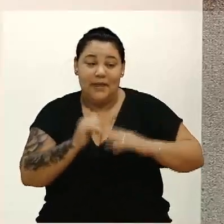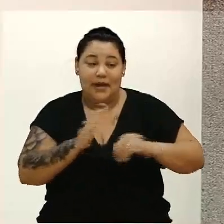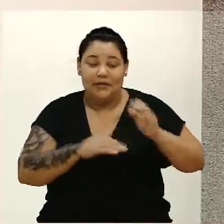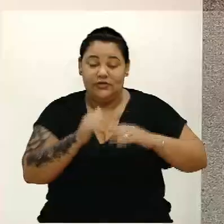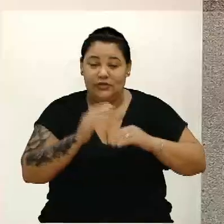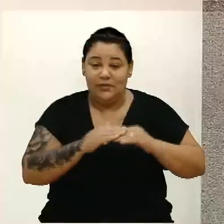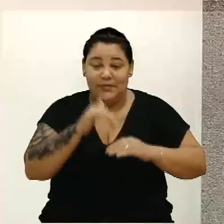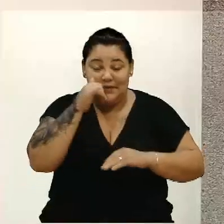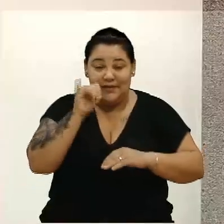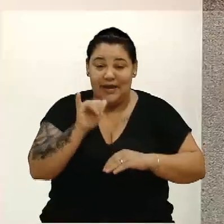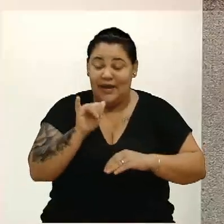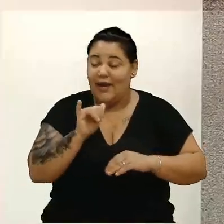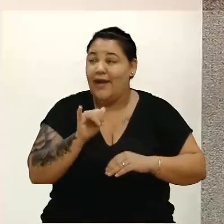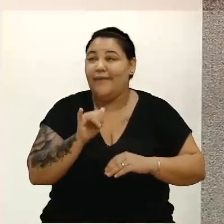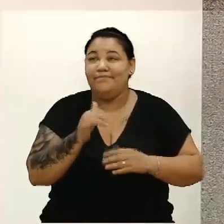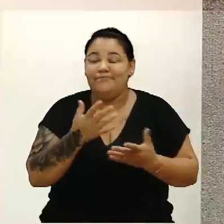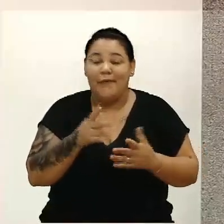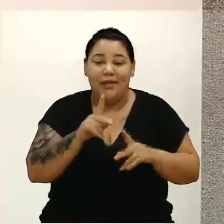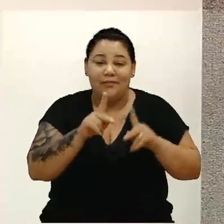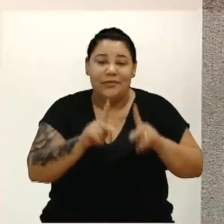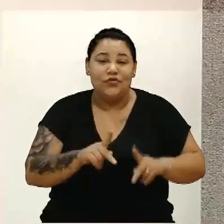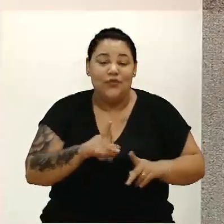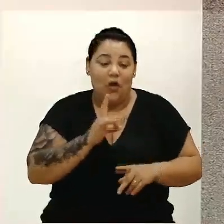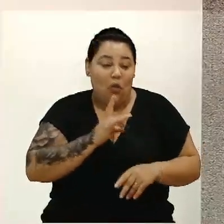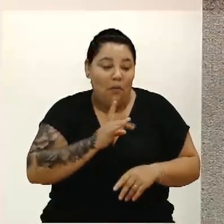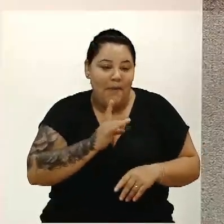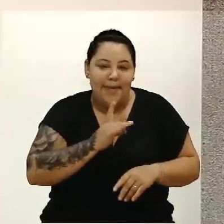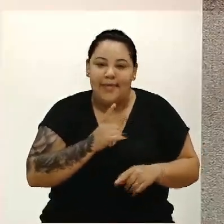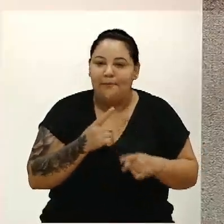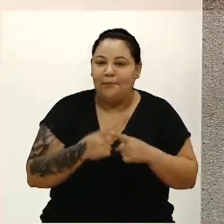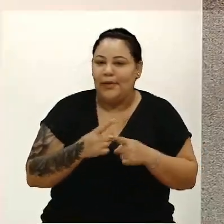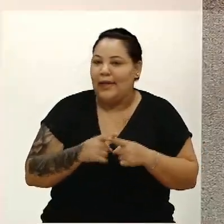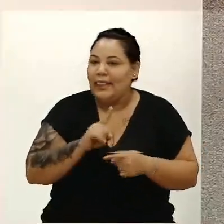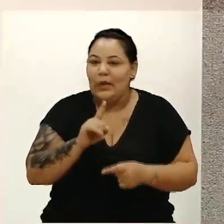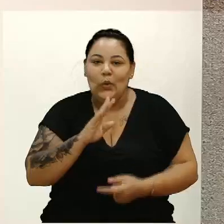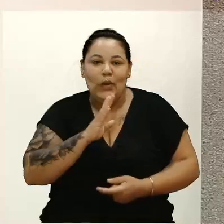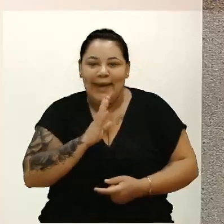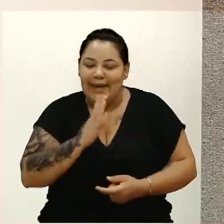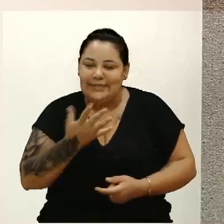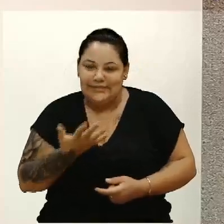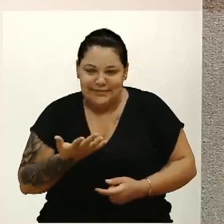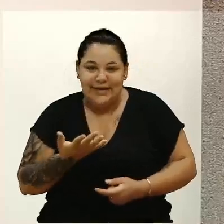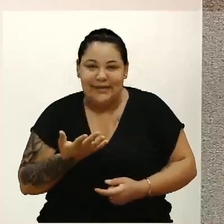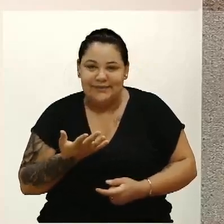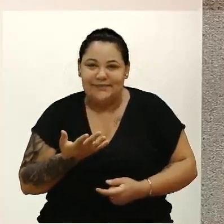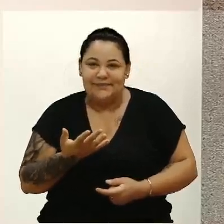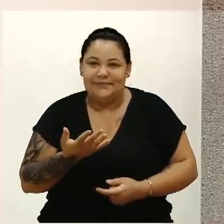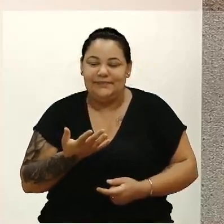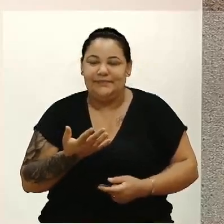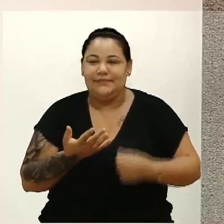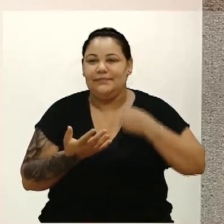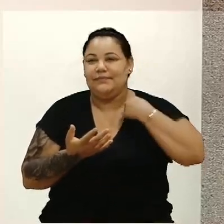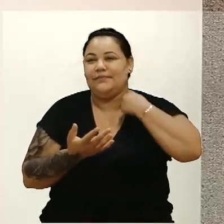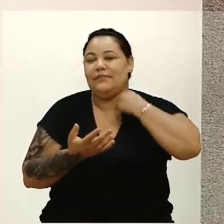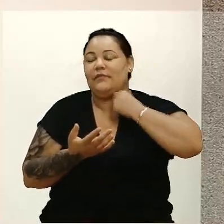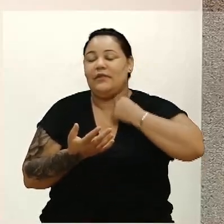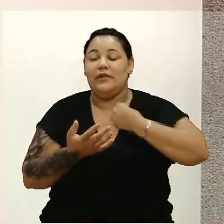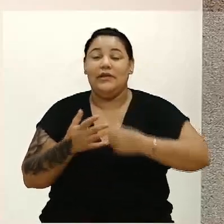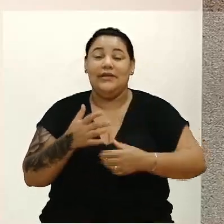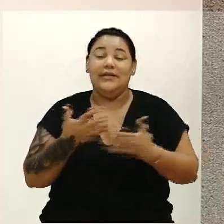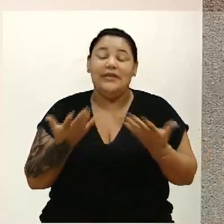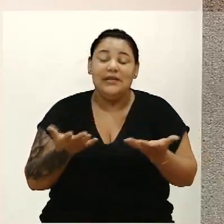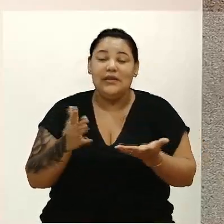ficar apavoradas, né, vereadora Dani? Porque, às vezes, o desconhecimento gera um apavoramento. Vereador, já lhe concedo na sequência. Então, muitas